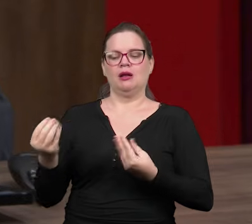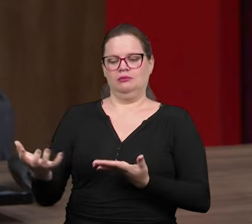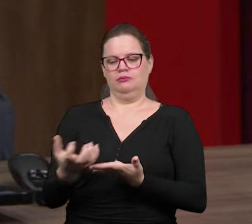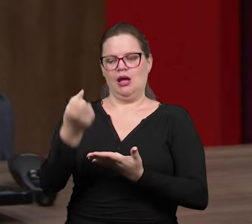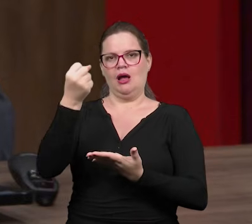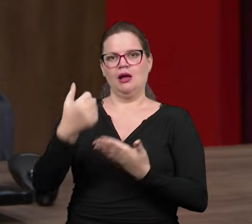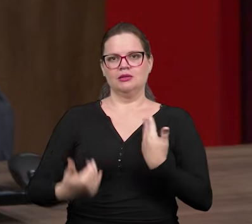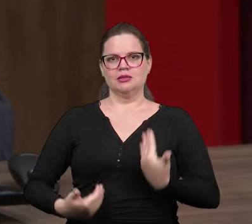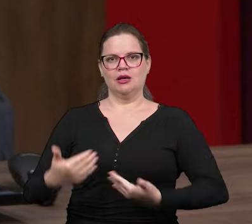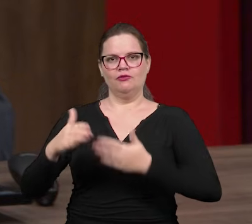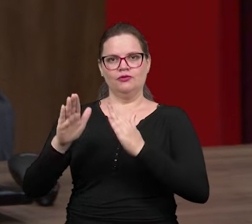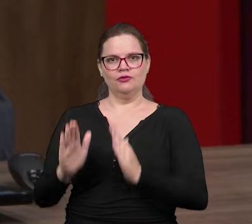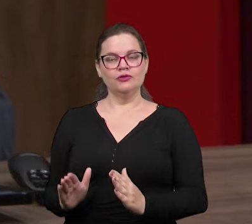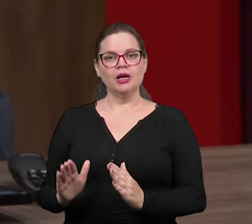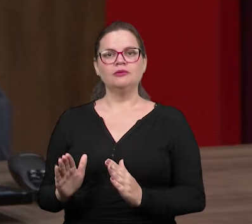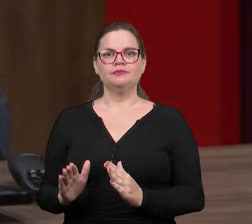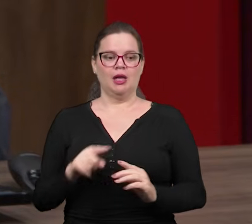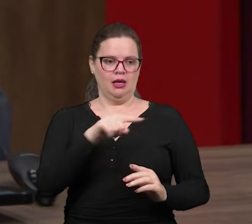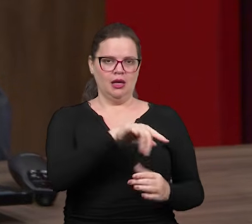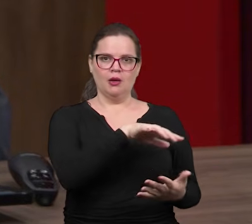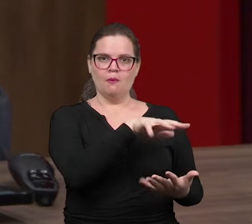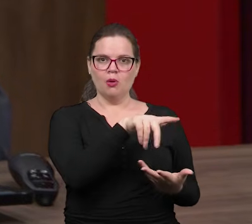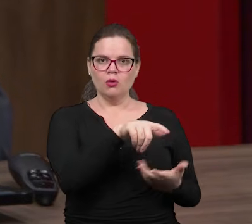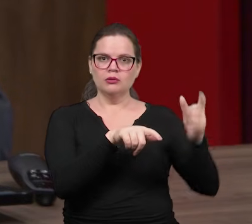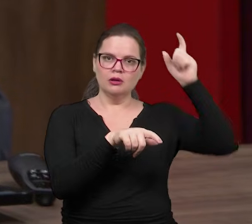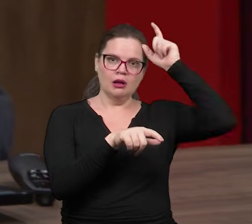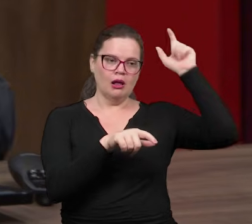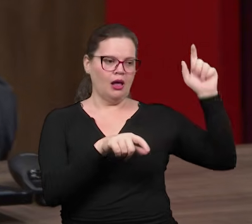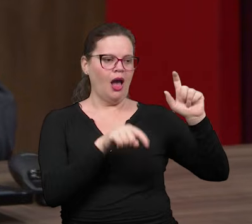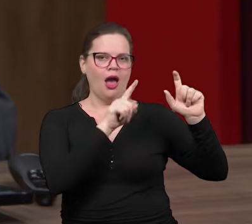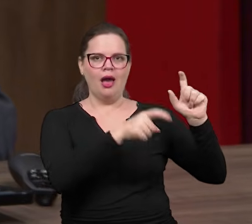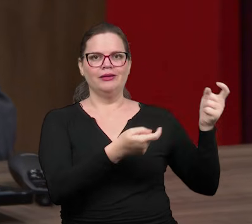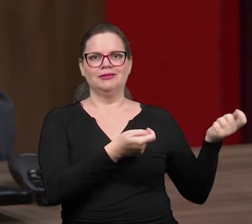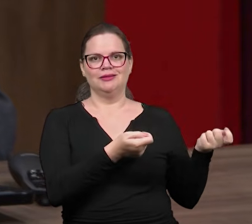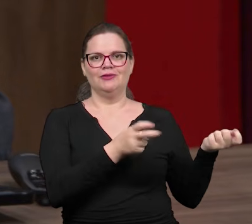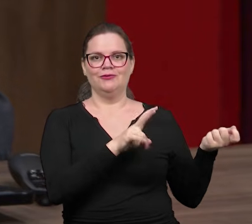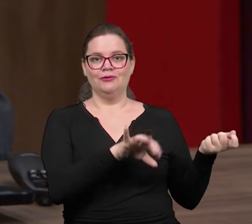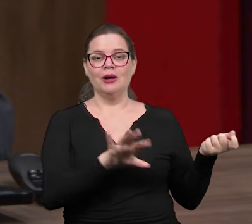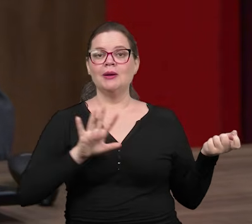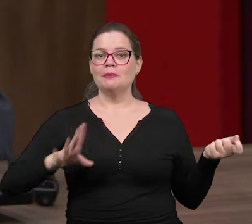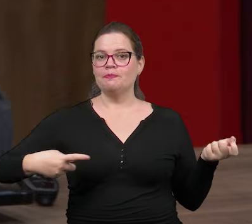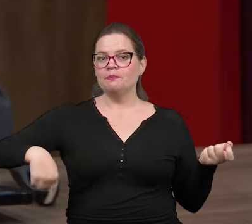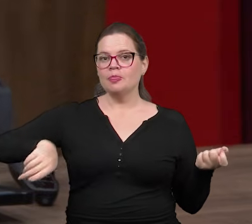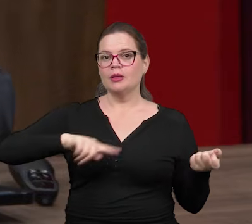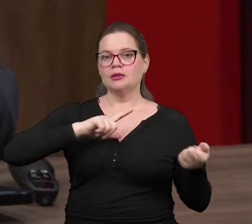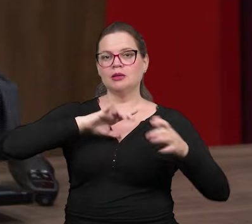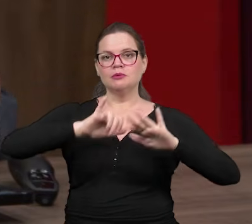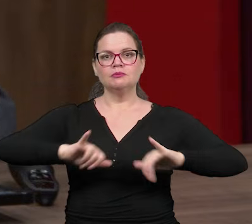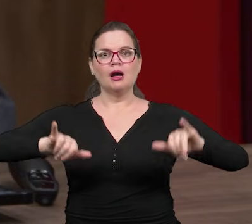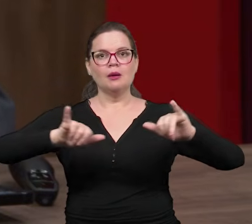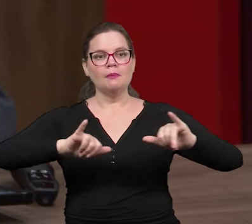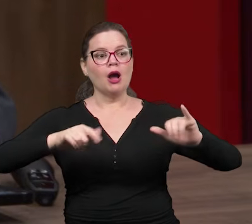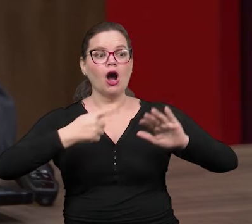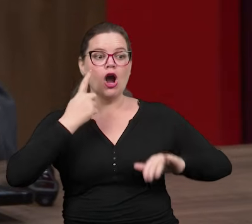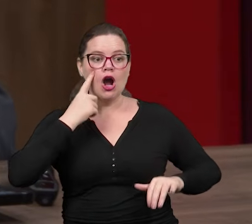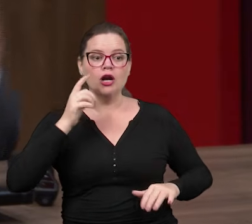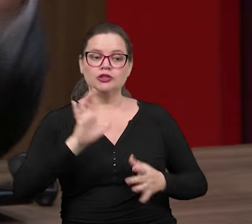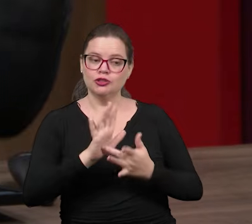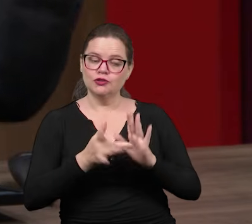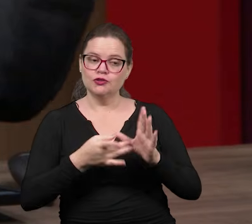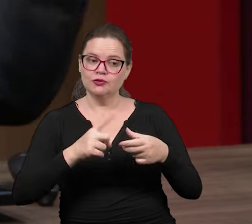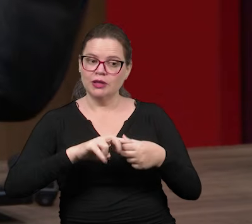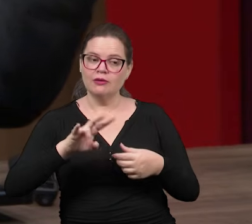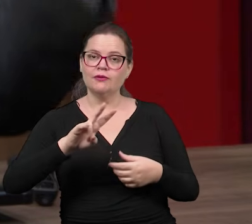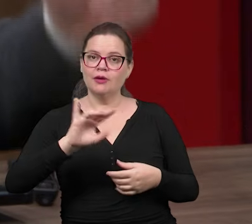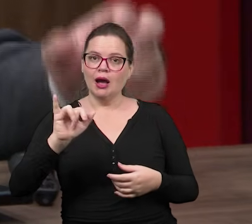Então, a grande catástrofe é essa, o mundo vai ficar com o maligno. Mas nós temos uma palavra de vida, um escape, que é Jesus vai voltar. E quando